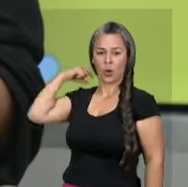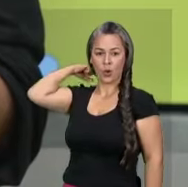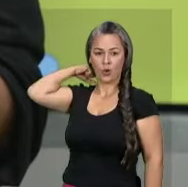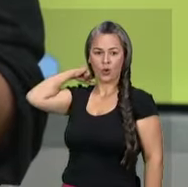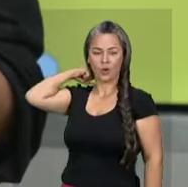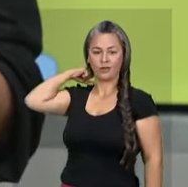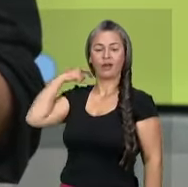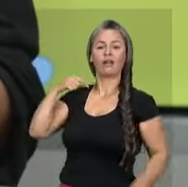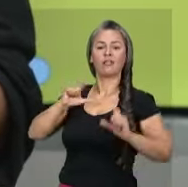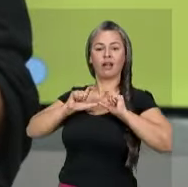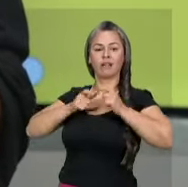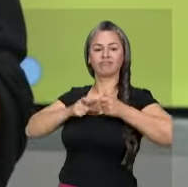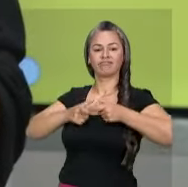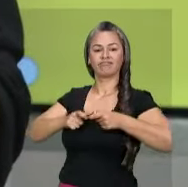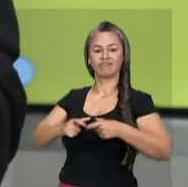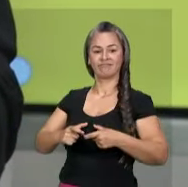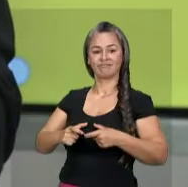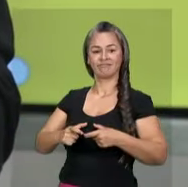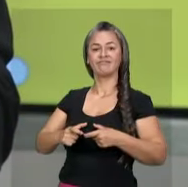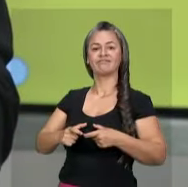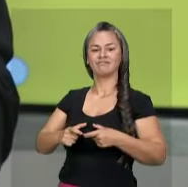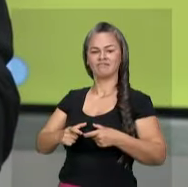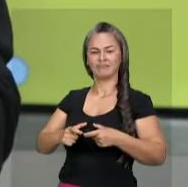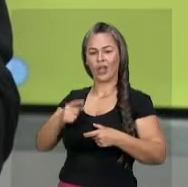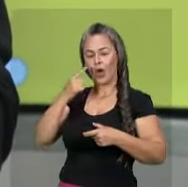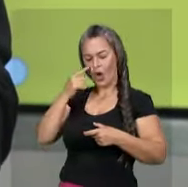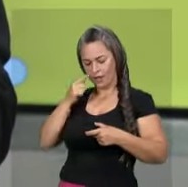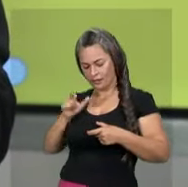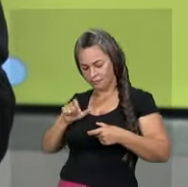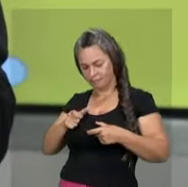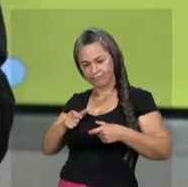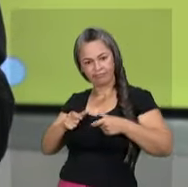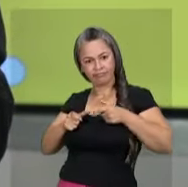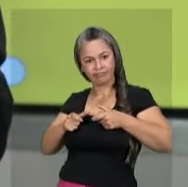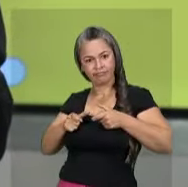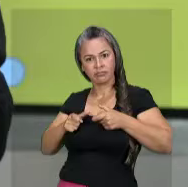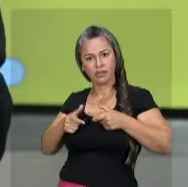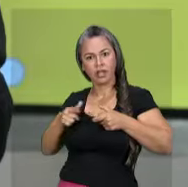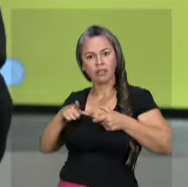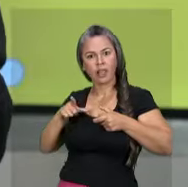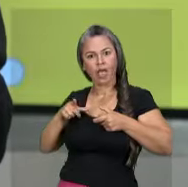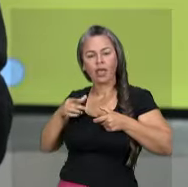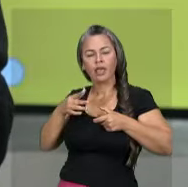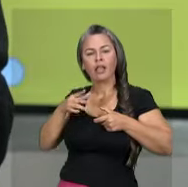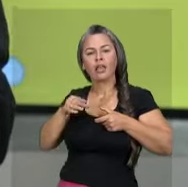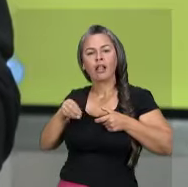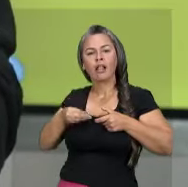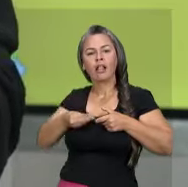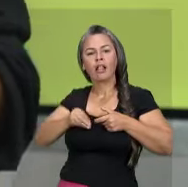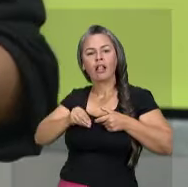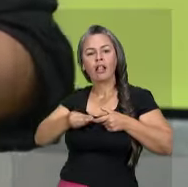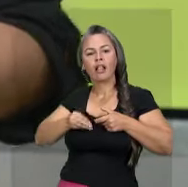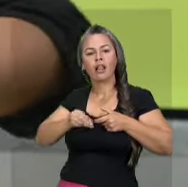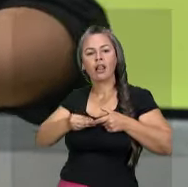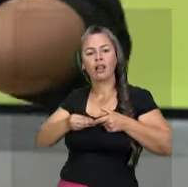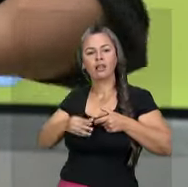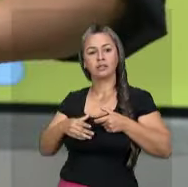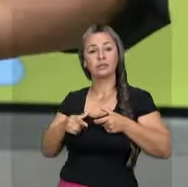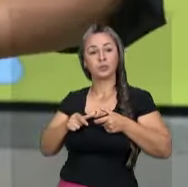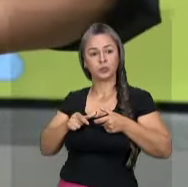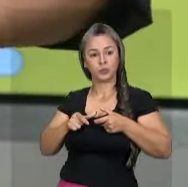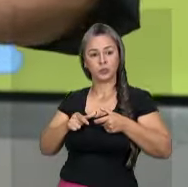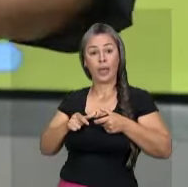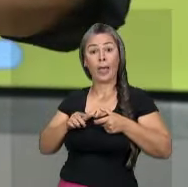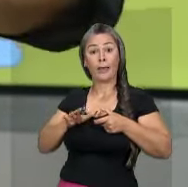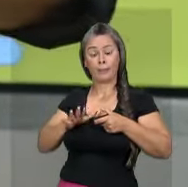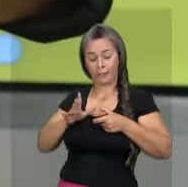vertebral. Entre as vértebras existe cartilagem. E no interior da